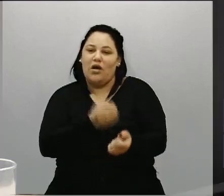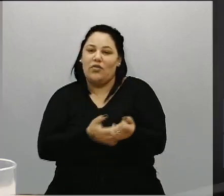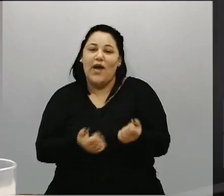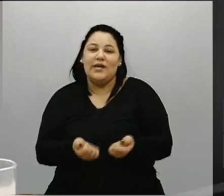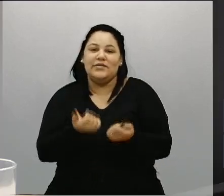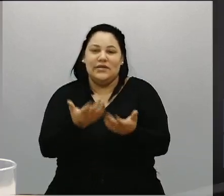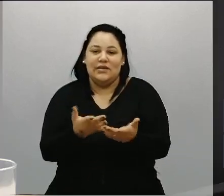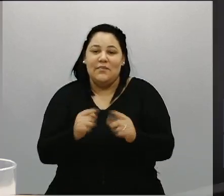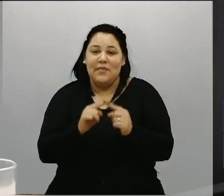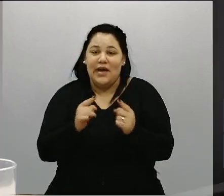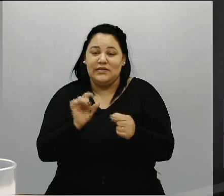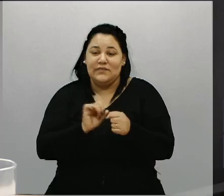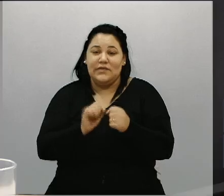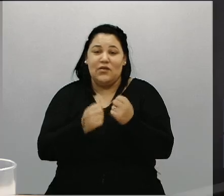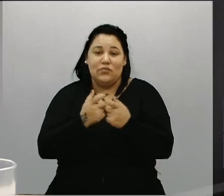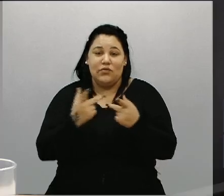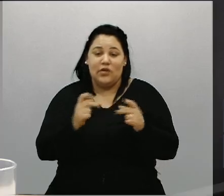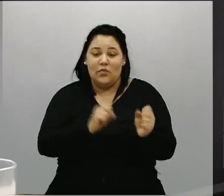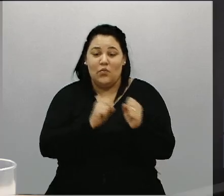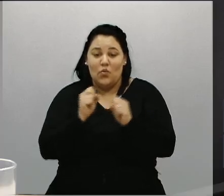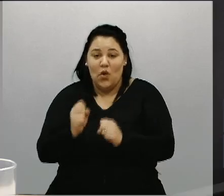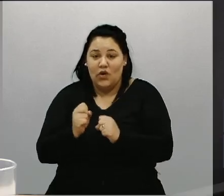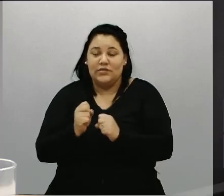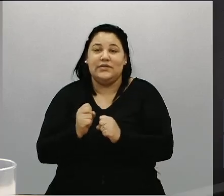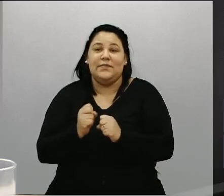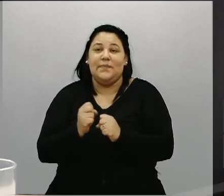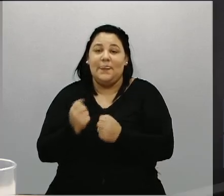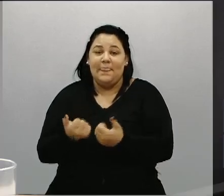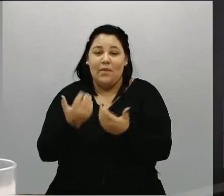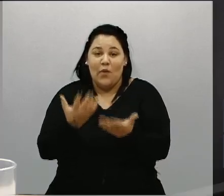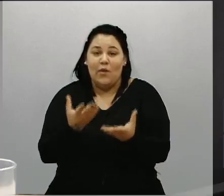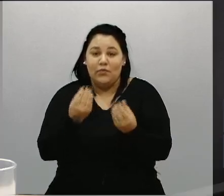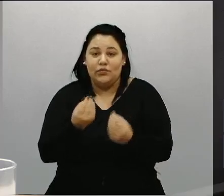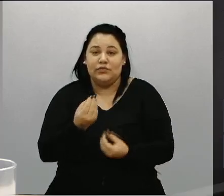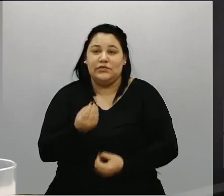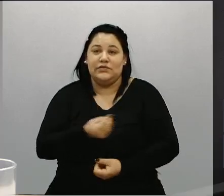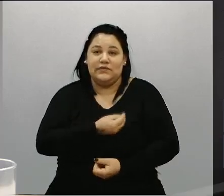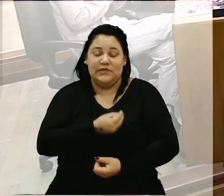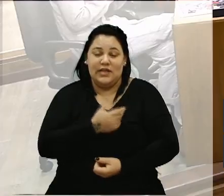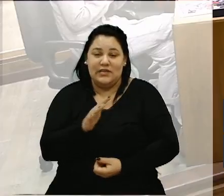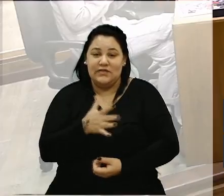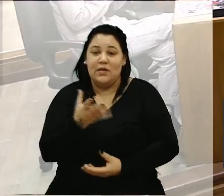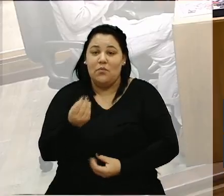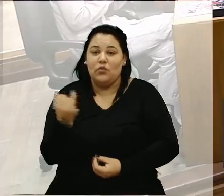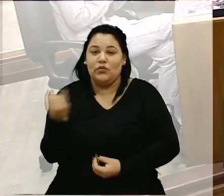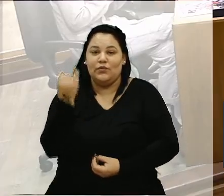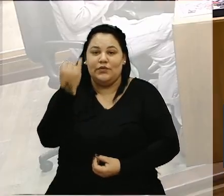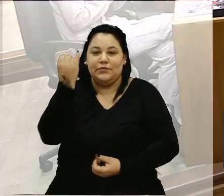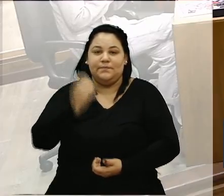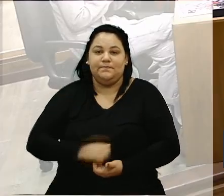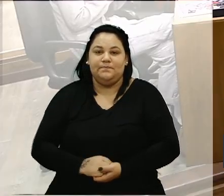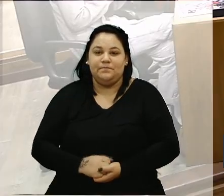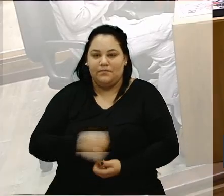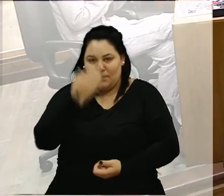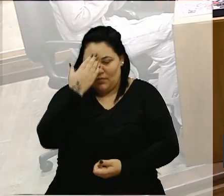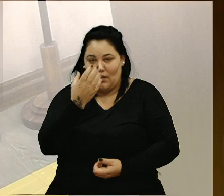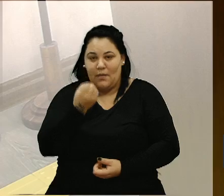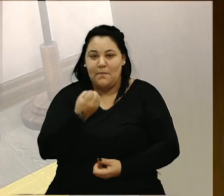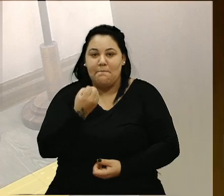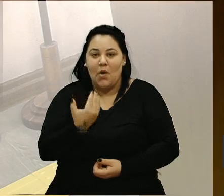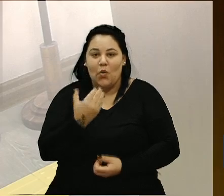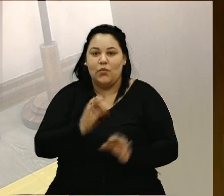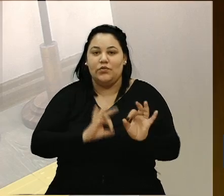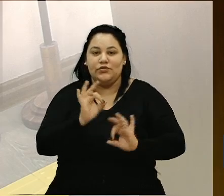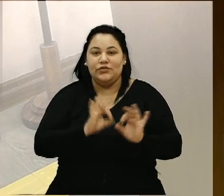algo que alguém possa ser doador para salvar muitas vidas, muitas vezes. Muito importante. Obrigado, e muito bom o seu projeto. Daqui a pouco criar um meio que tenha